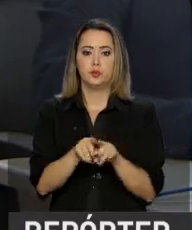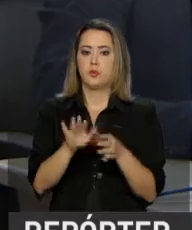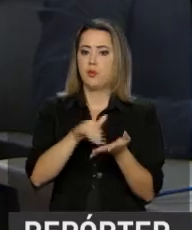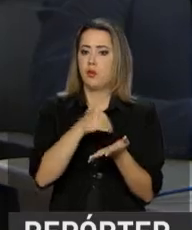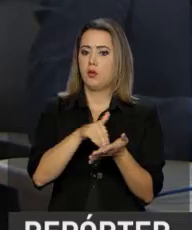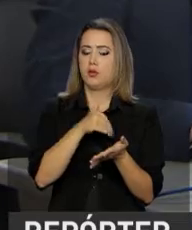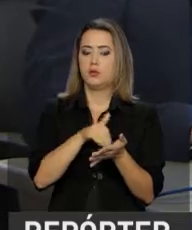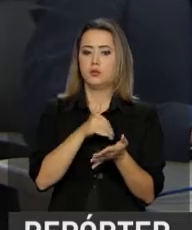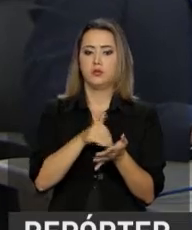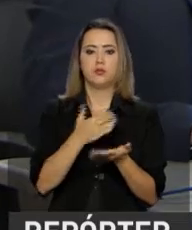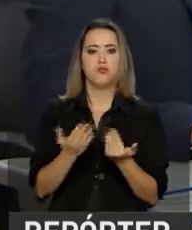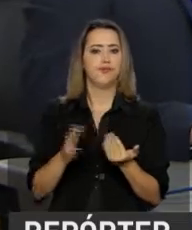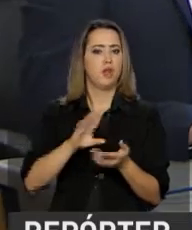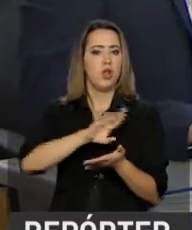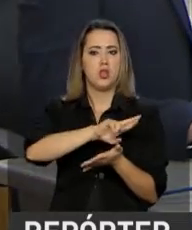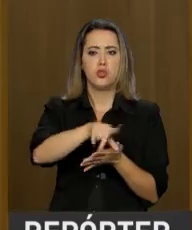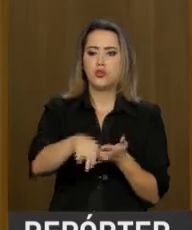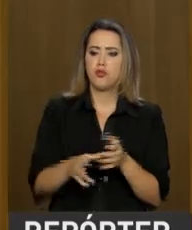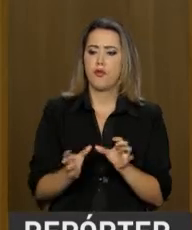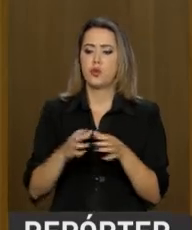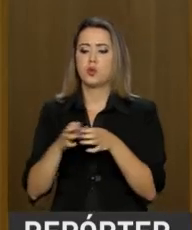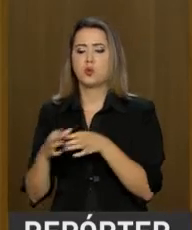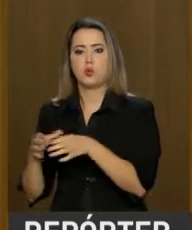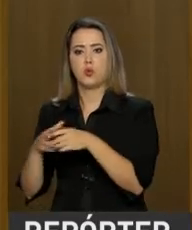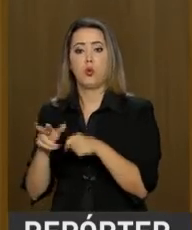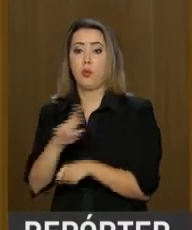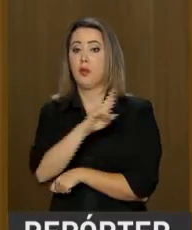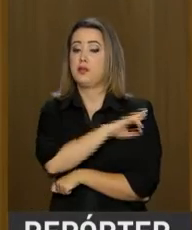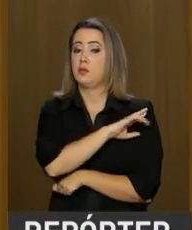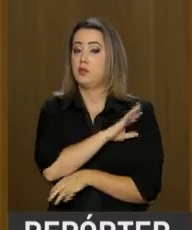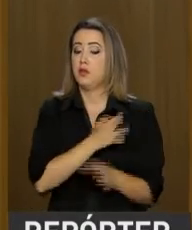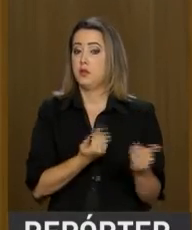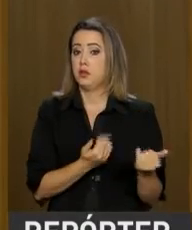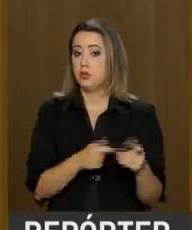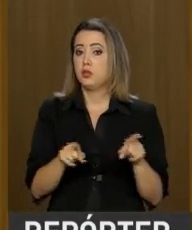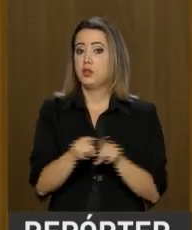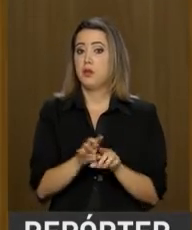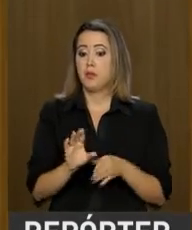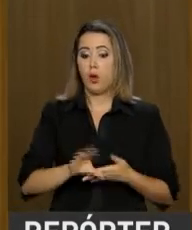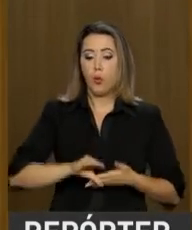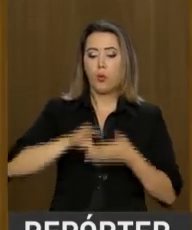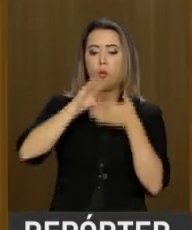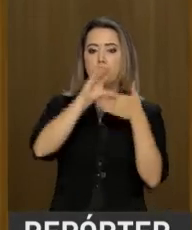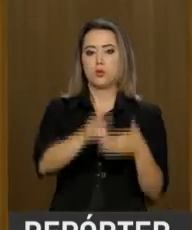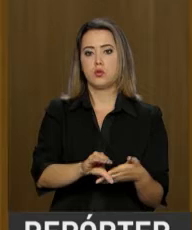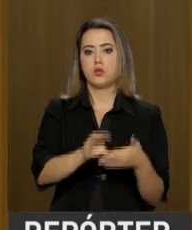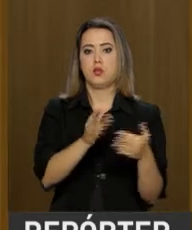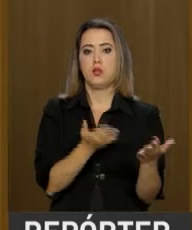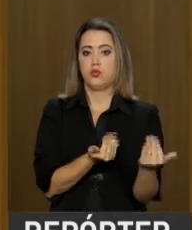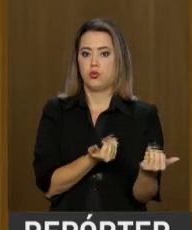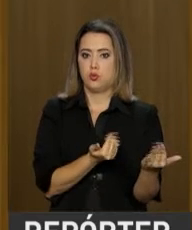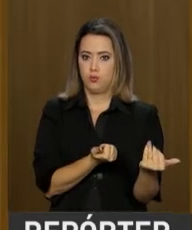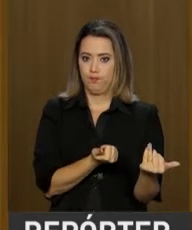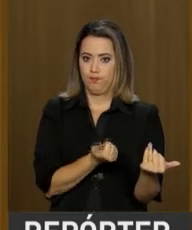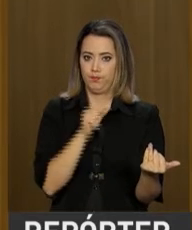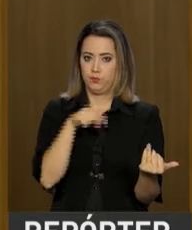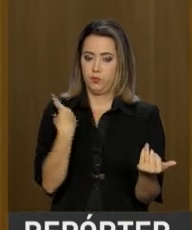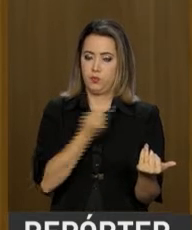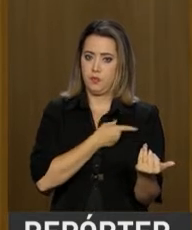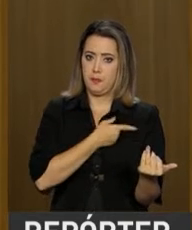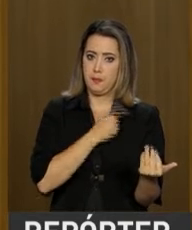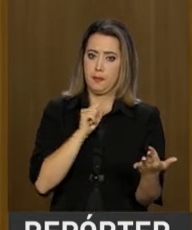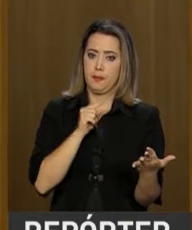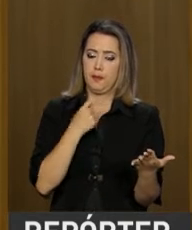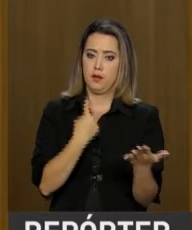secretaria superintendência assessoria e que tenham também conselhos estaduais ou municipais de juventude a nossa